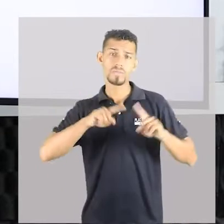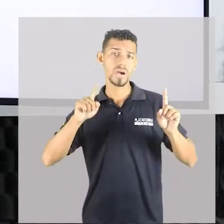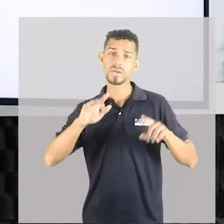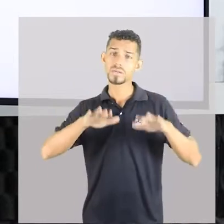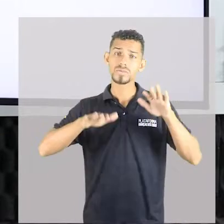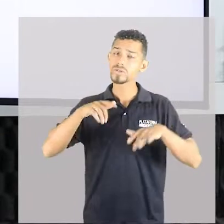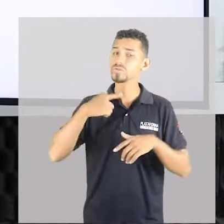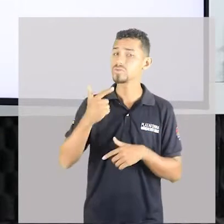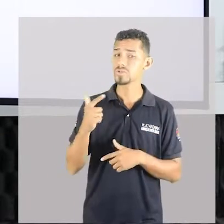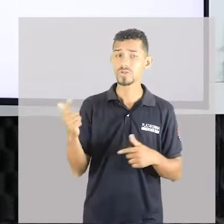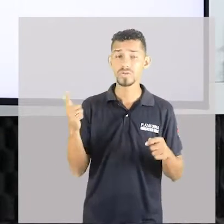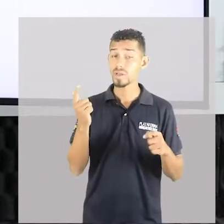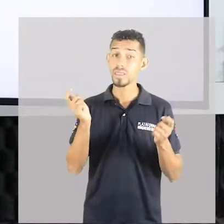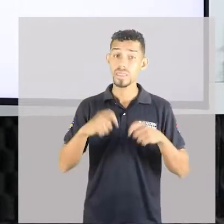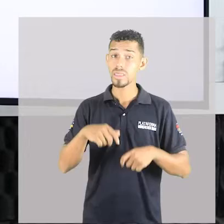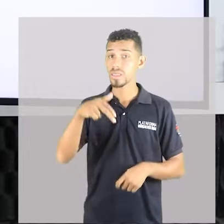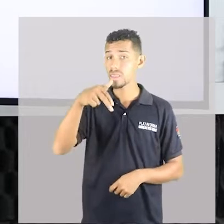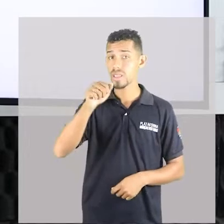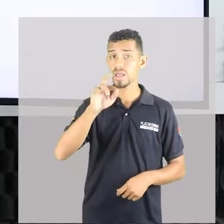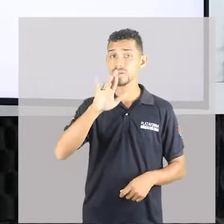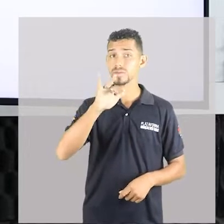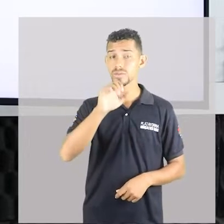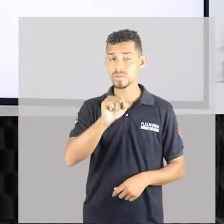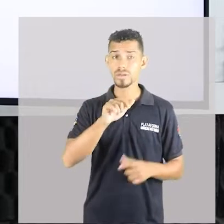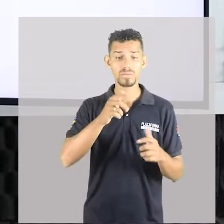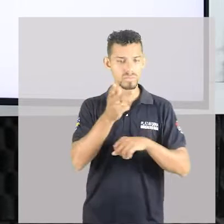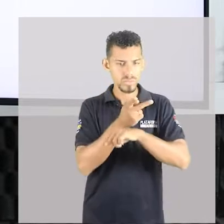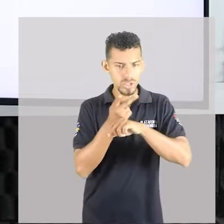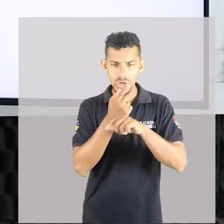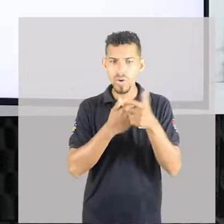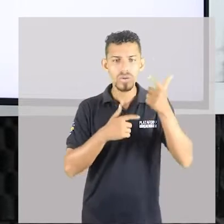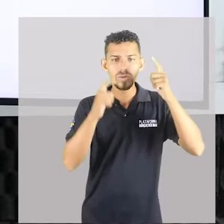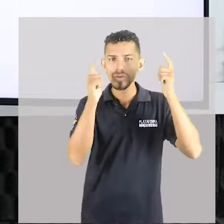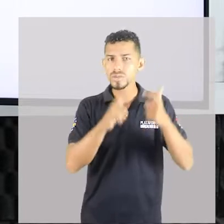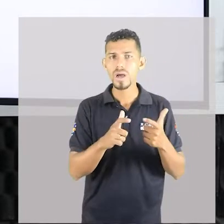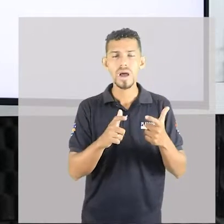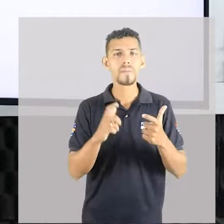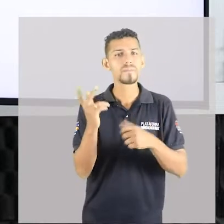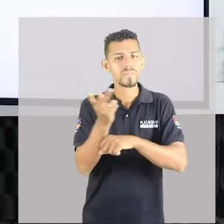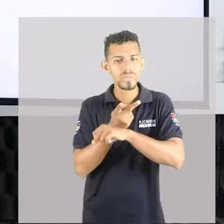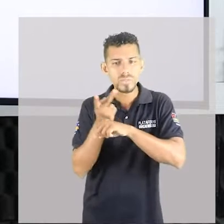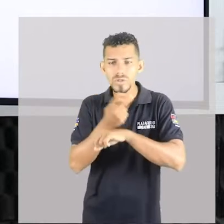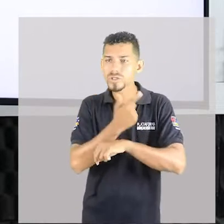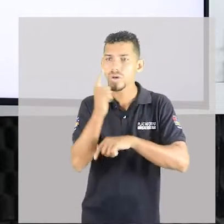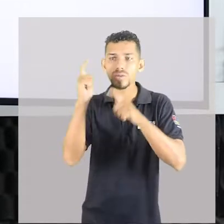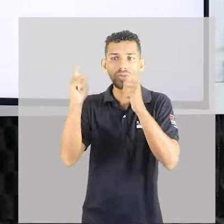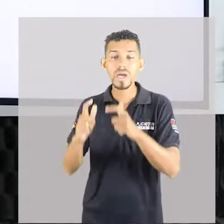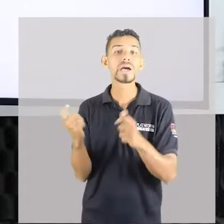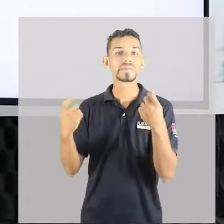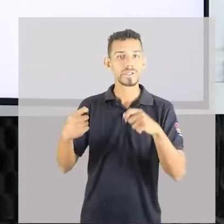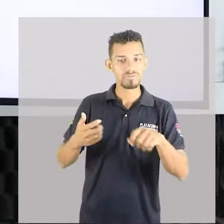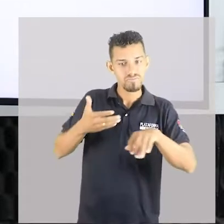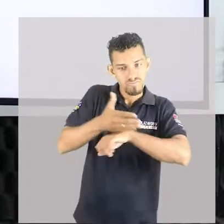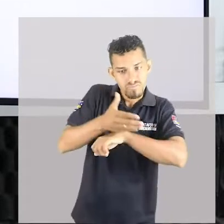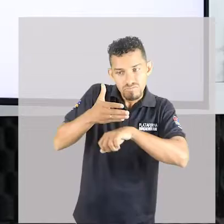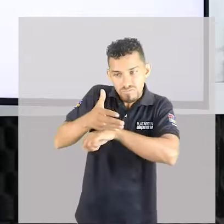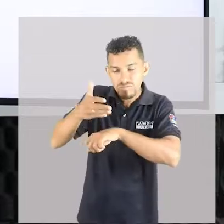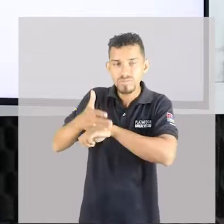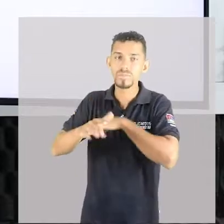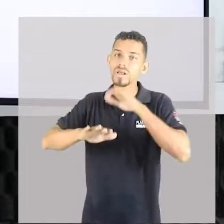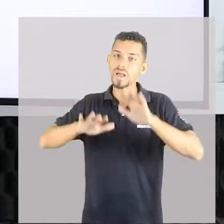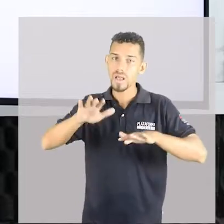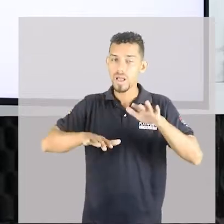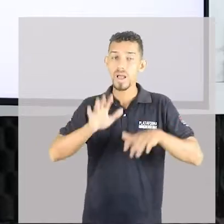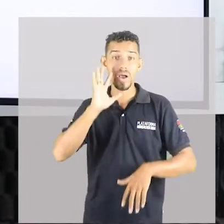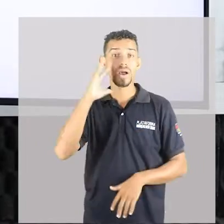recursos naturais. Então, era necessário buscar em algum outro lugar. Mas para buscar em outro lugar, eu preciso invadir às vezes. E é isso que acontece